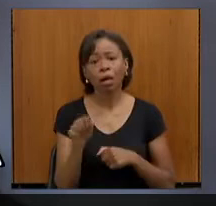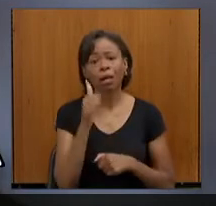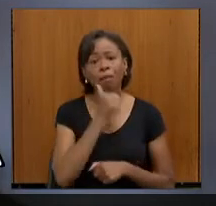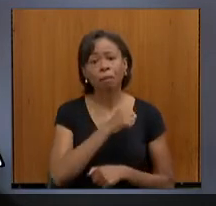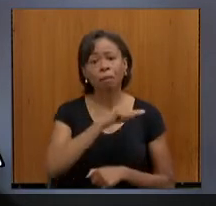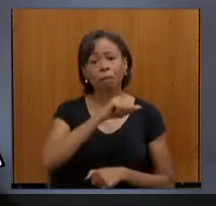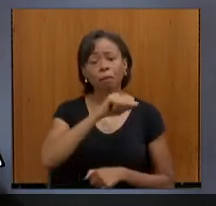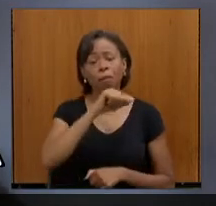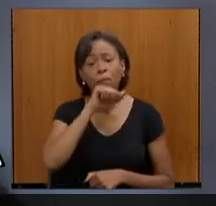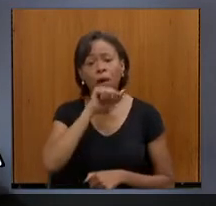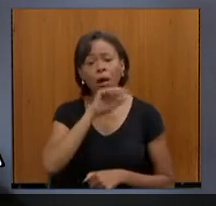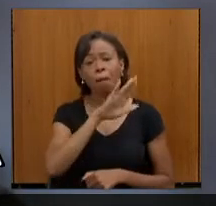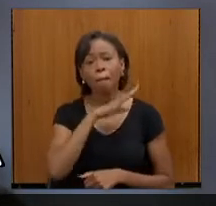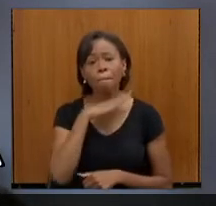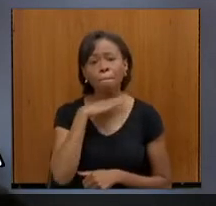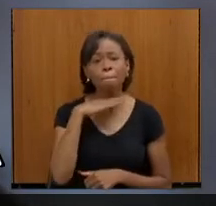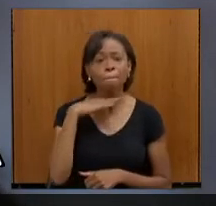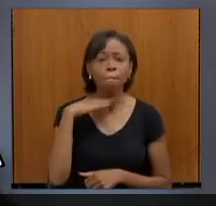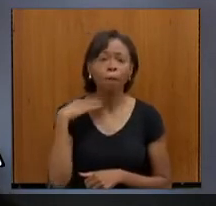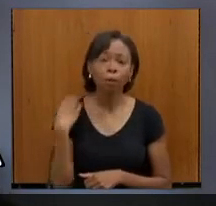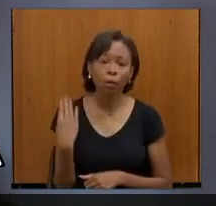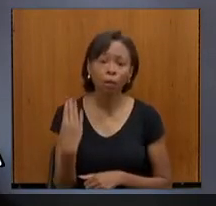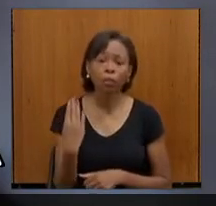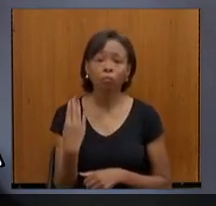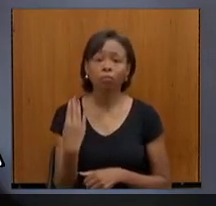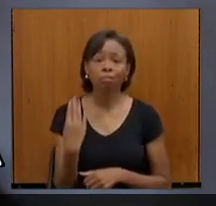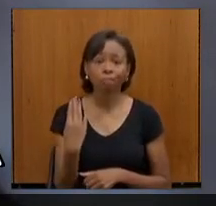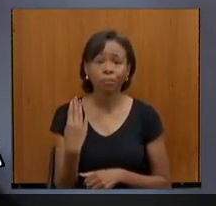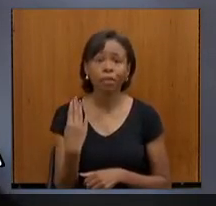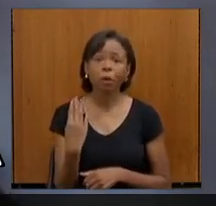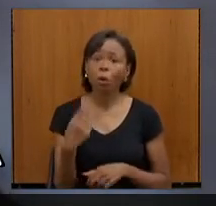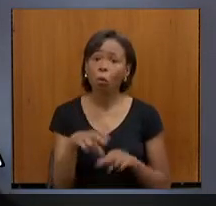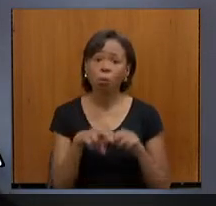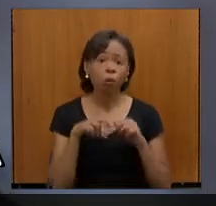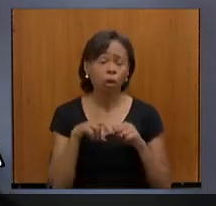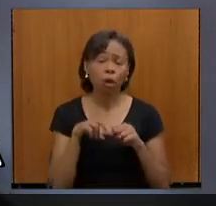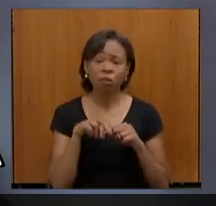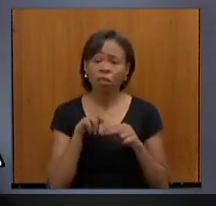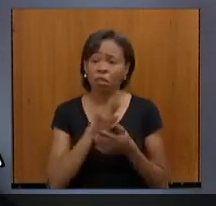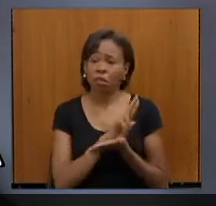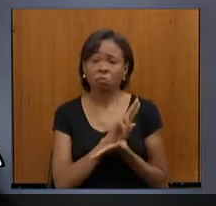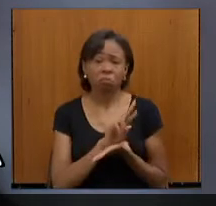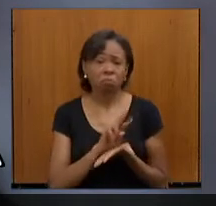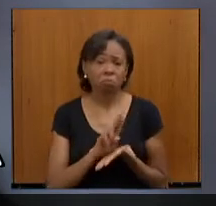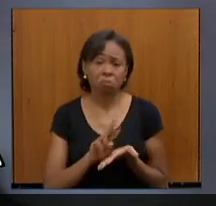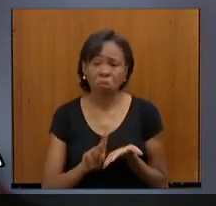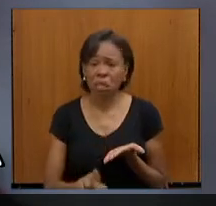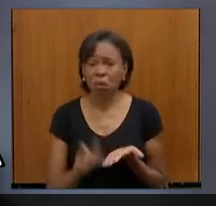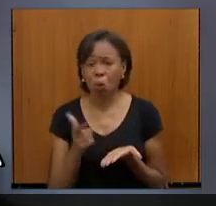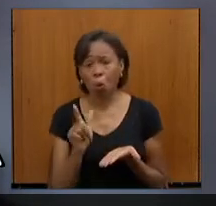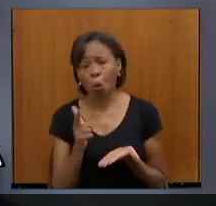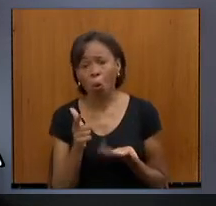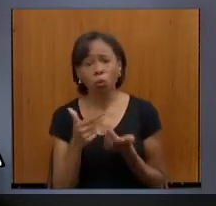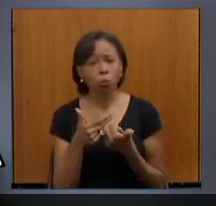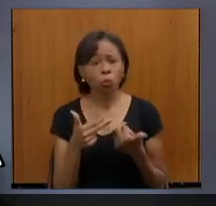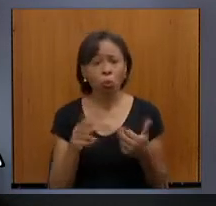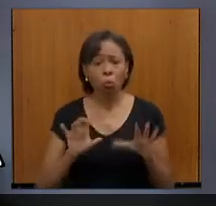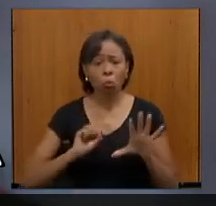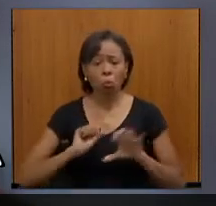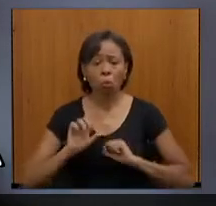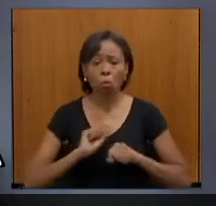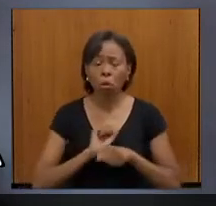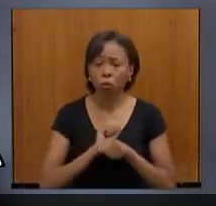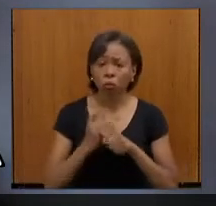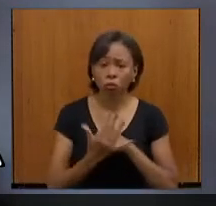múltiplas situações, uma septicemia, falência ou próprio COVID, e esse registro